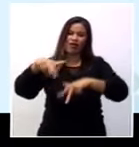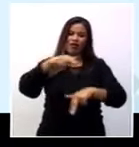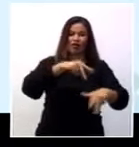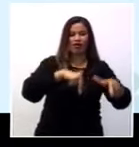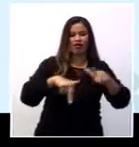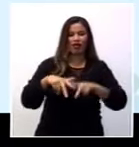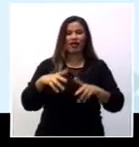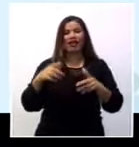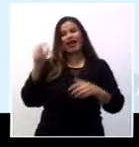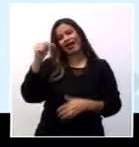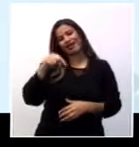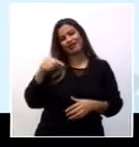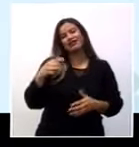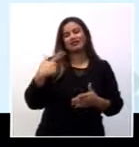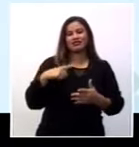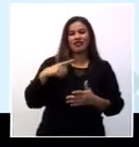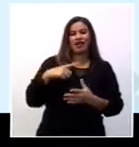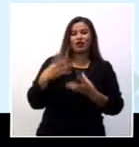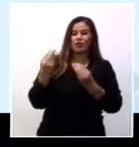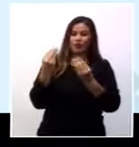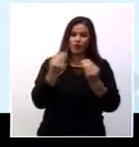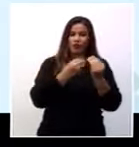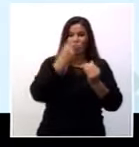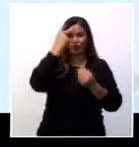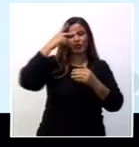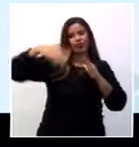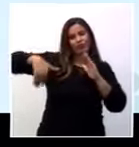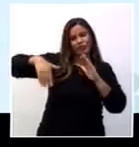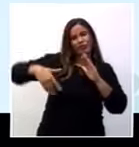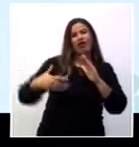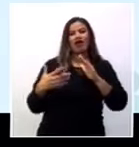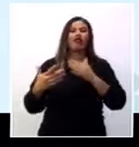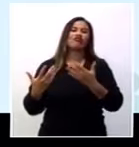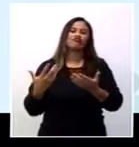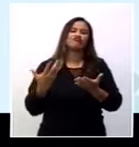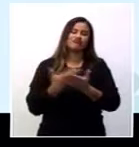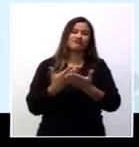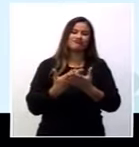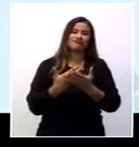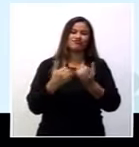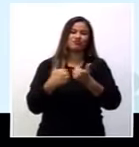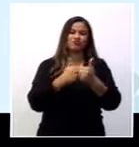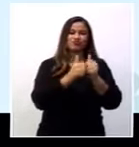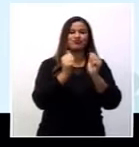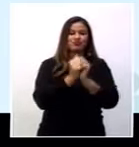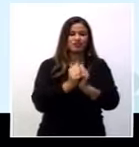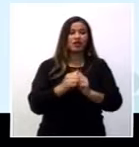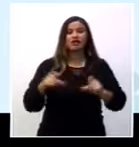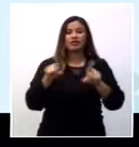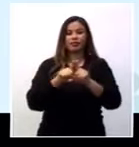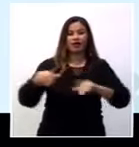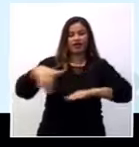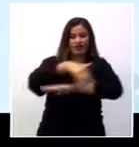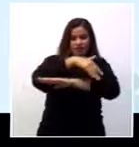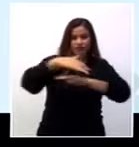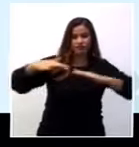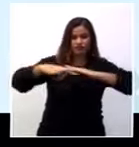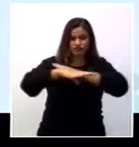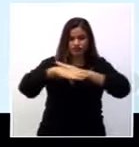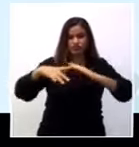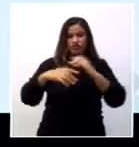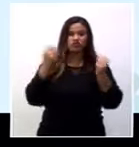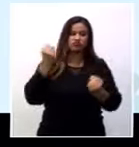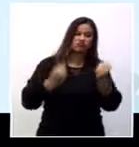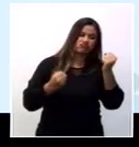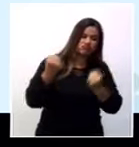vários estudantes do litoral nos acompanhando. Também há avenidas, né? Com seus automóveis e algumas fachadas,